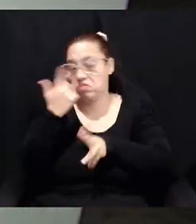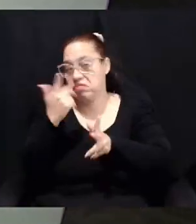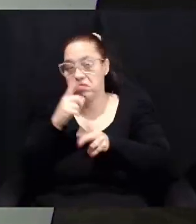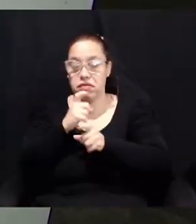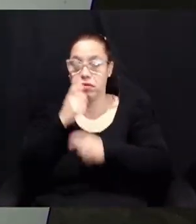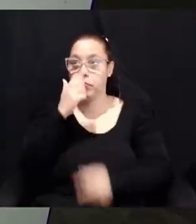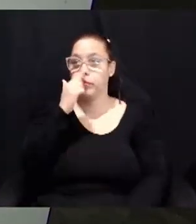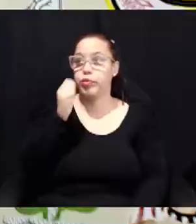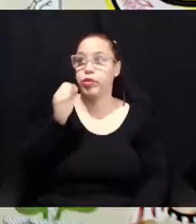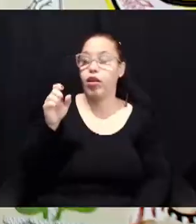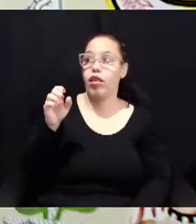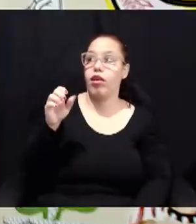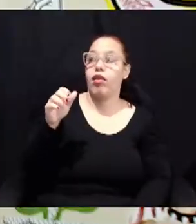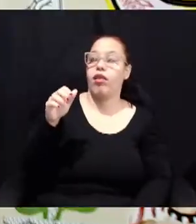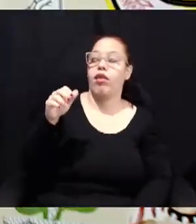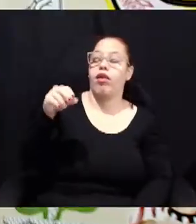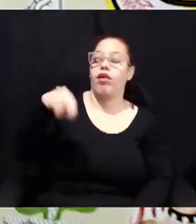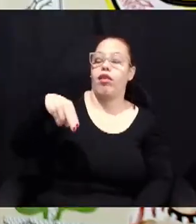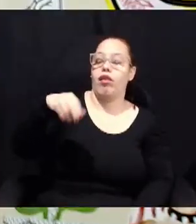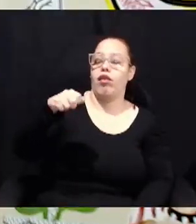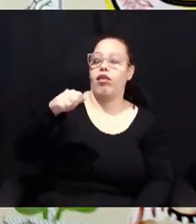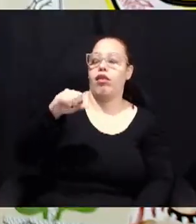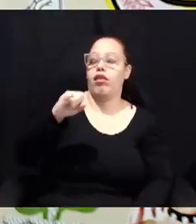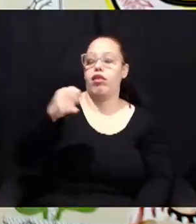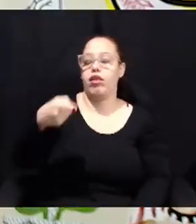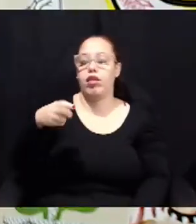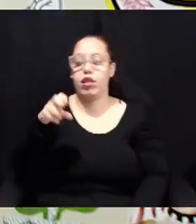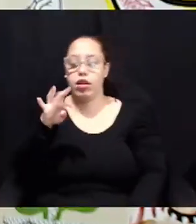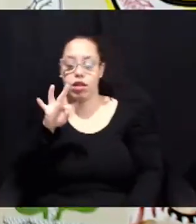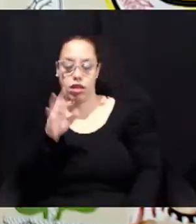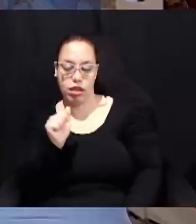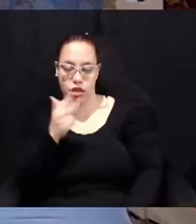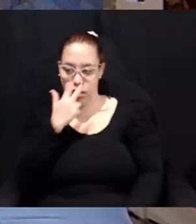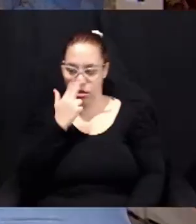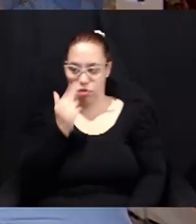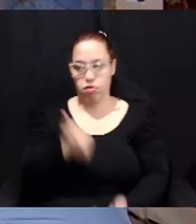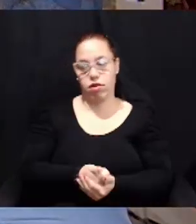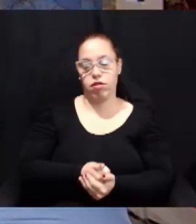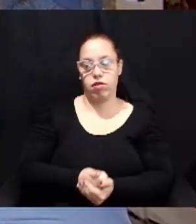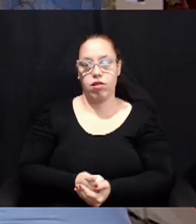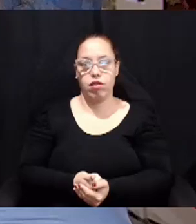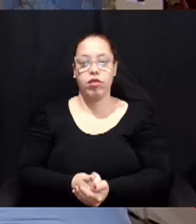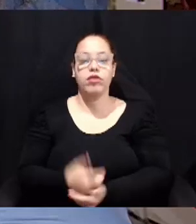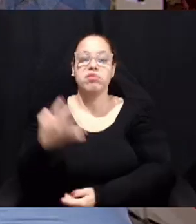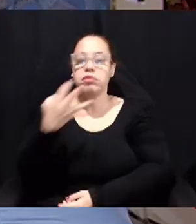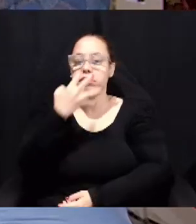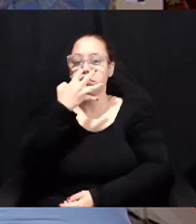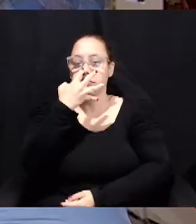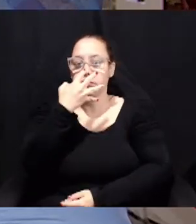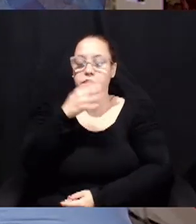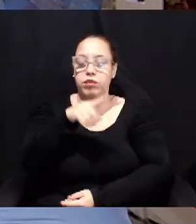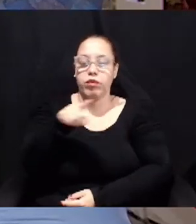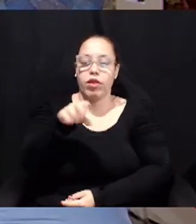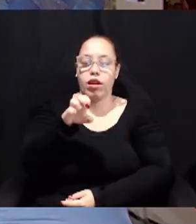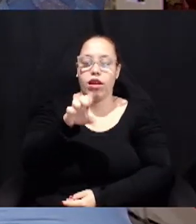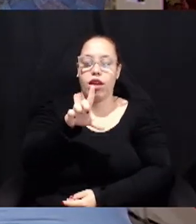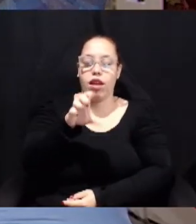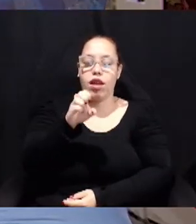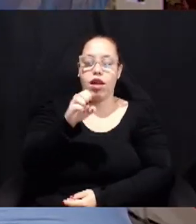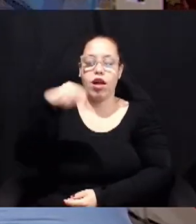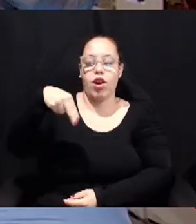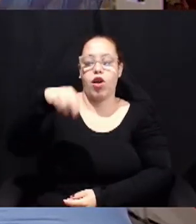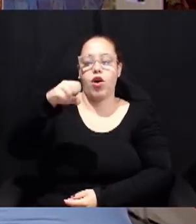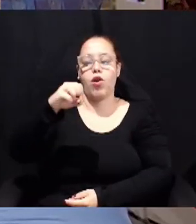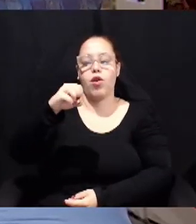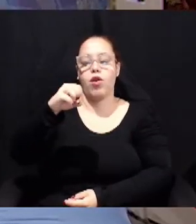o Elon Musk, né, que é inspirado no bilionário, ele